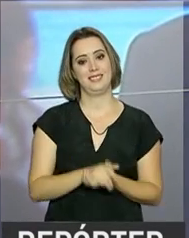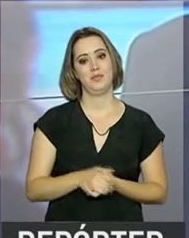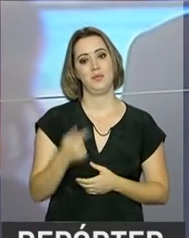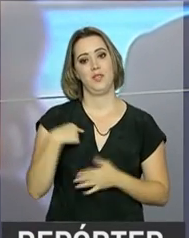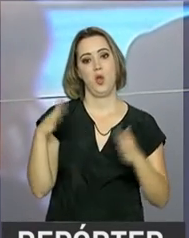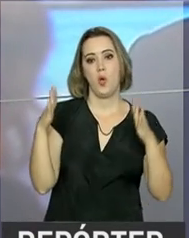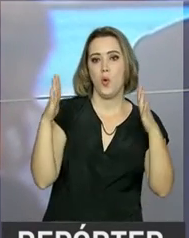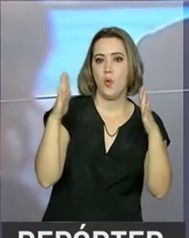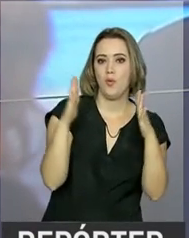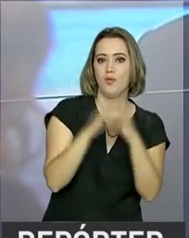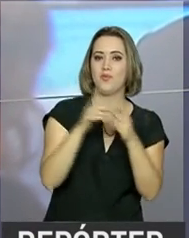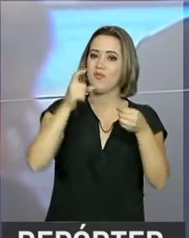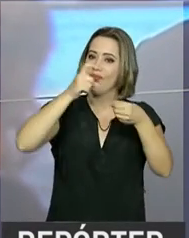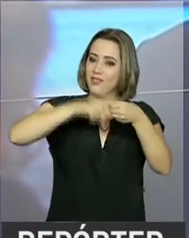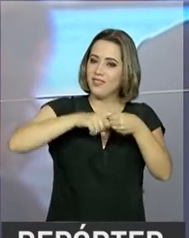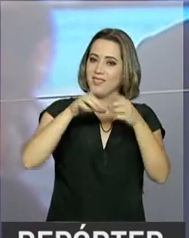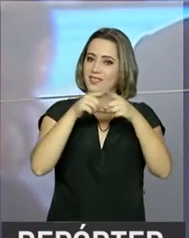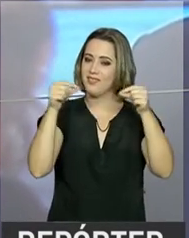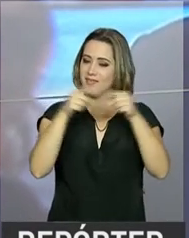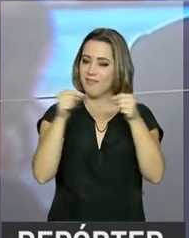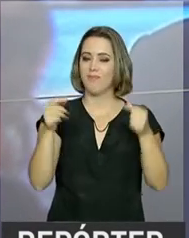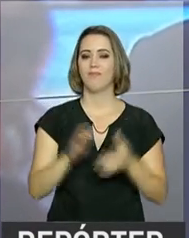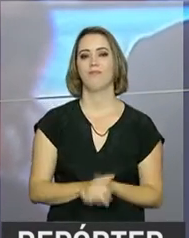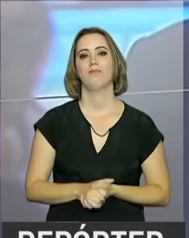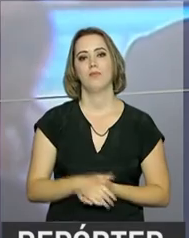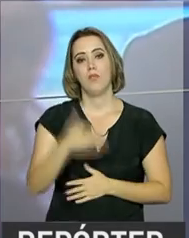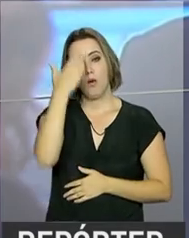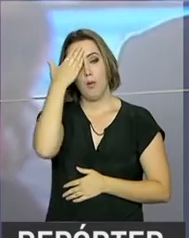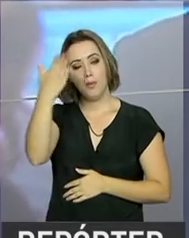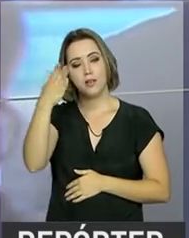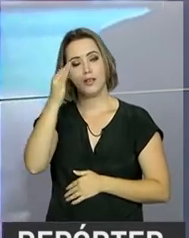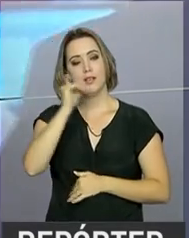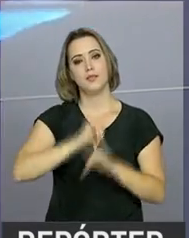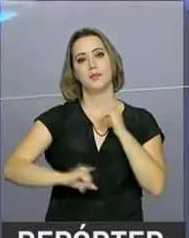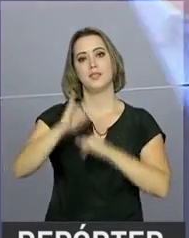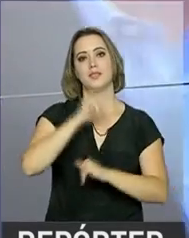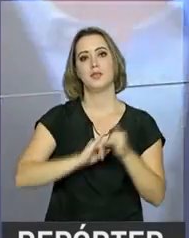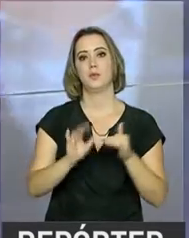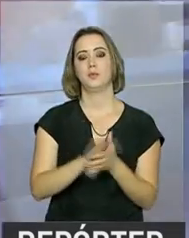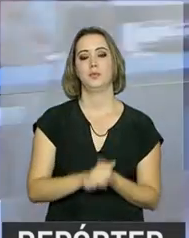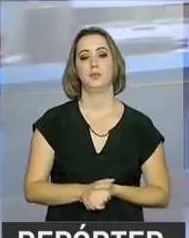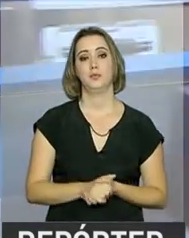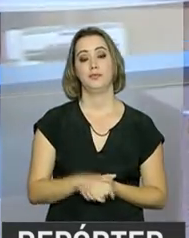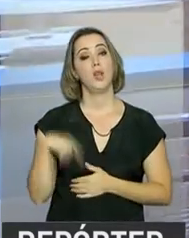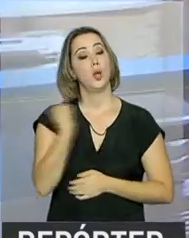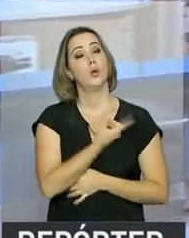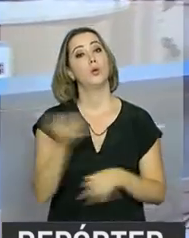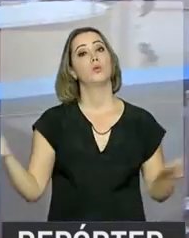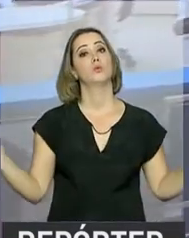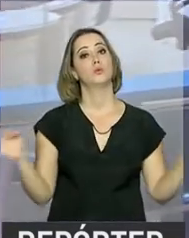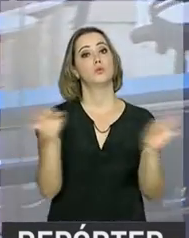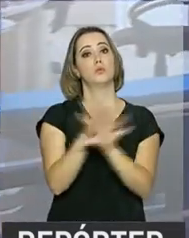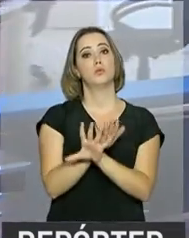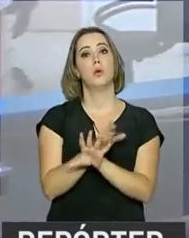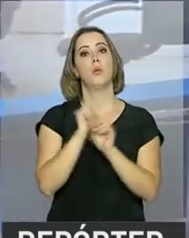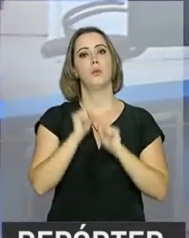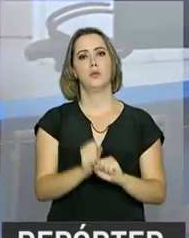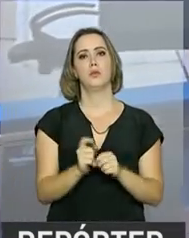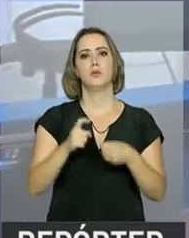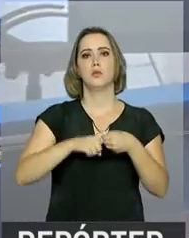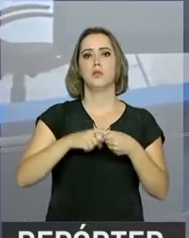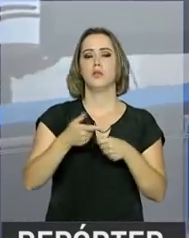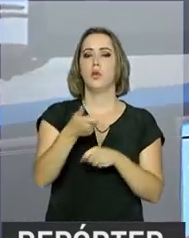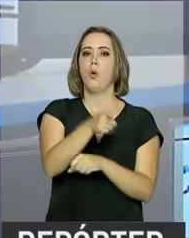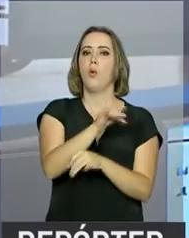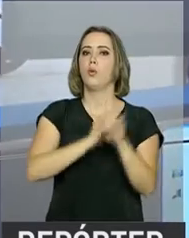de avião mas via satélite o brasil está certa vez brigar pelas informações que nós ficamos por aqui podemos voltar a qualquer momento com